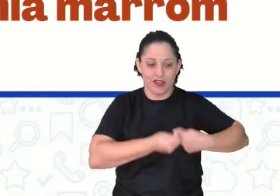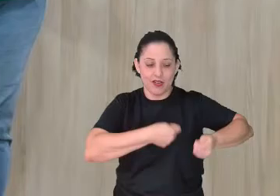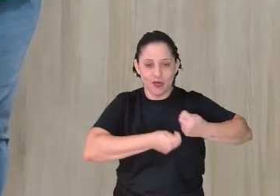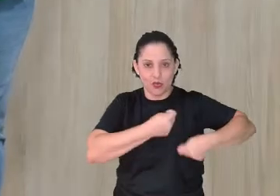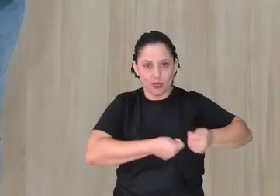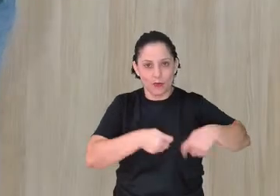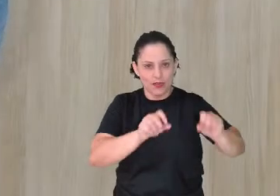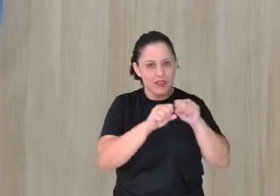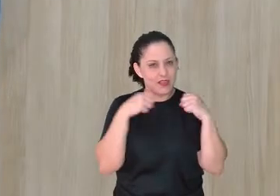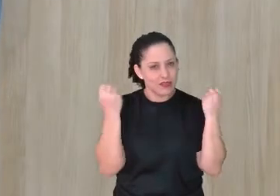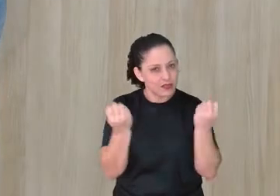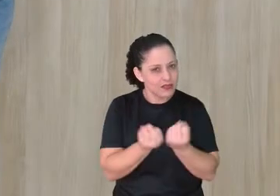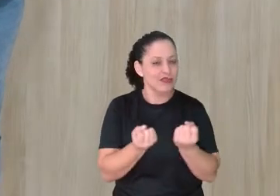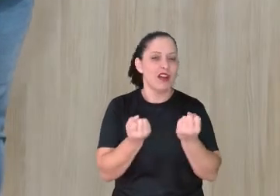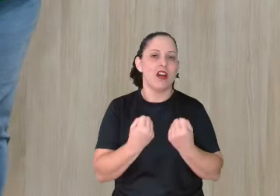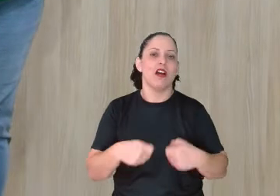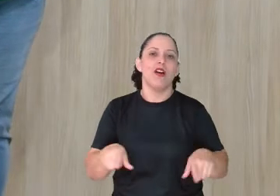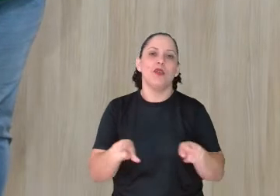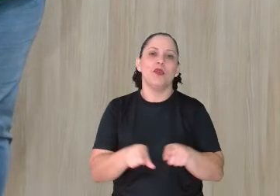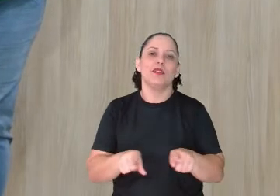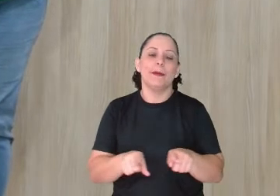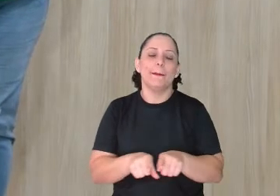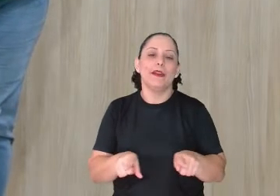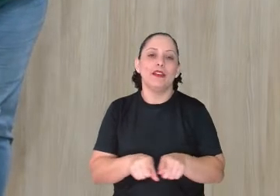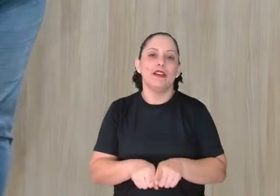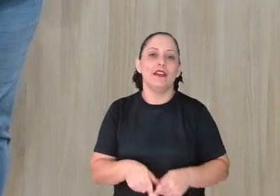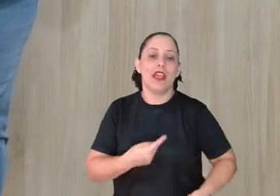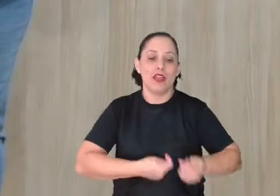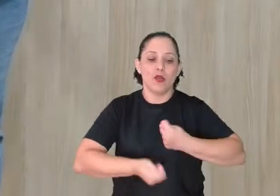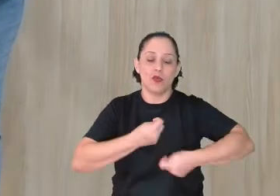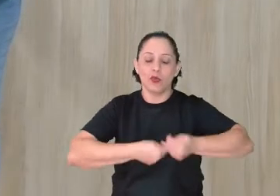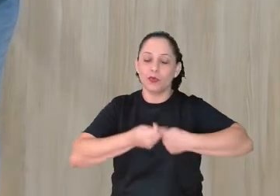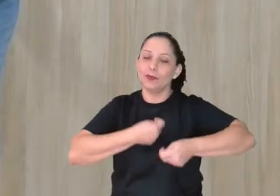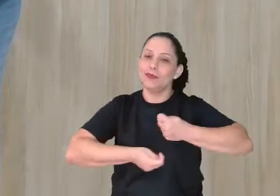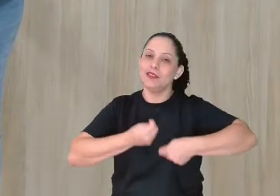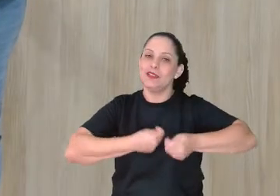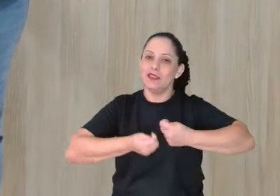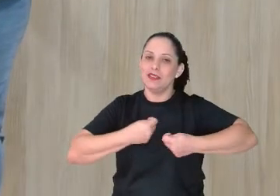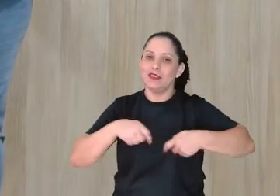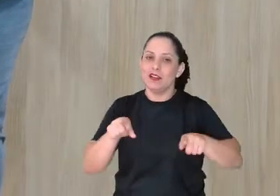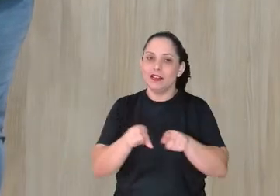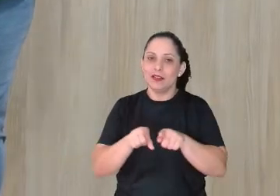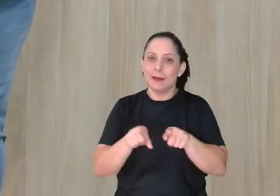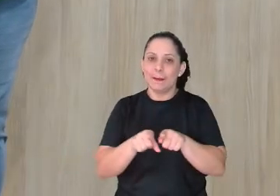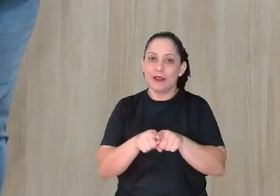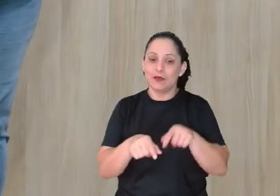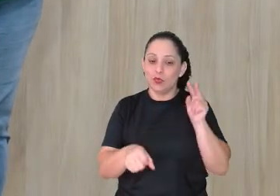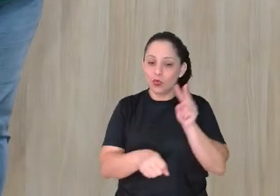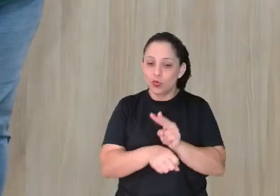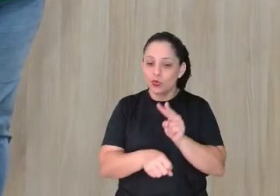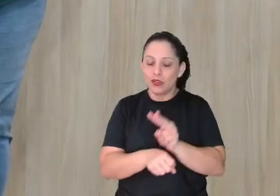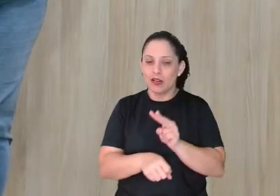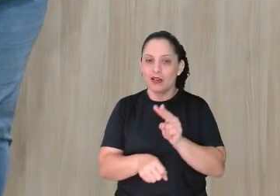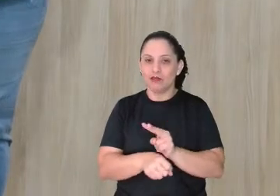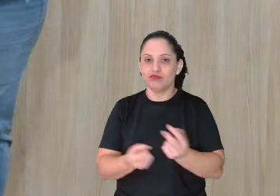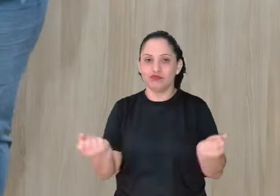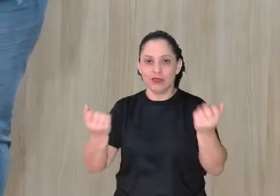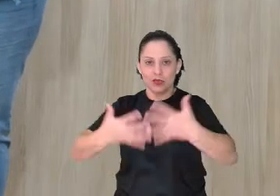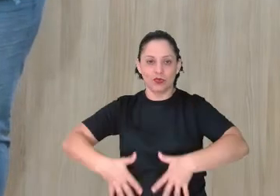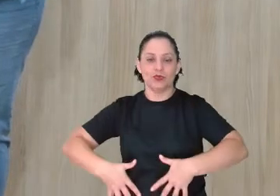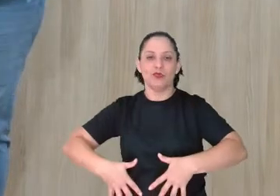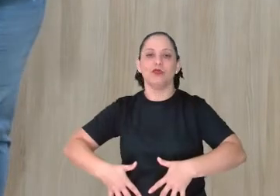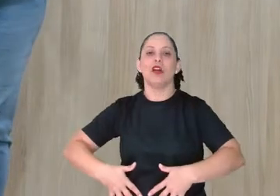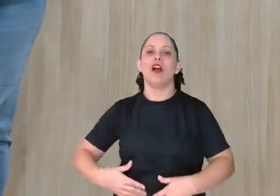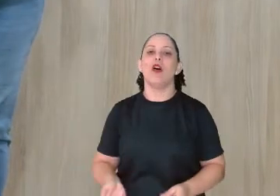Do social, da economia em si, da proteção aos recursos naturais, né?